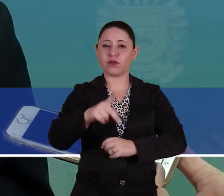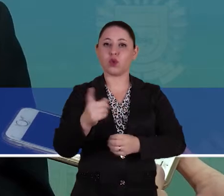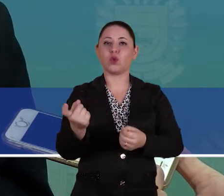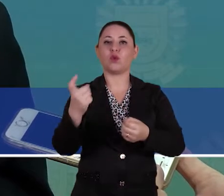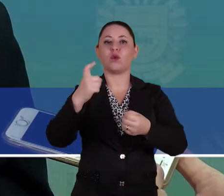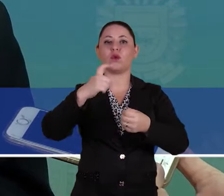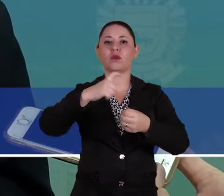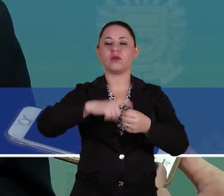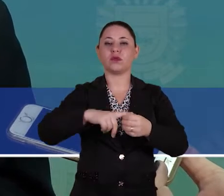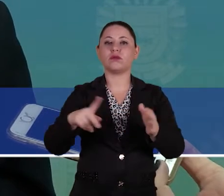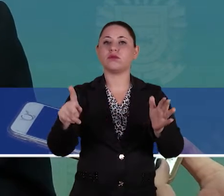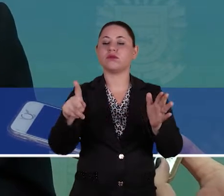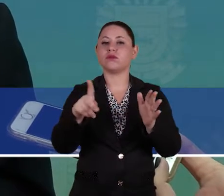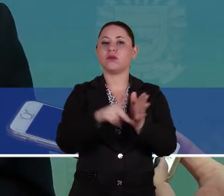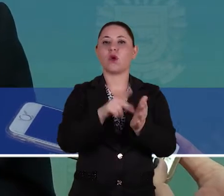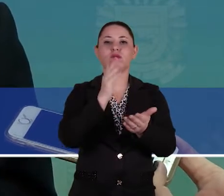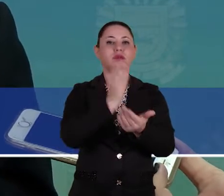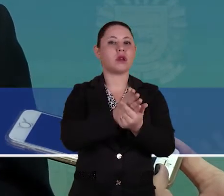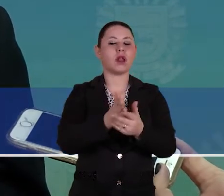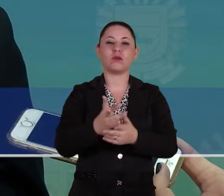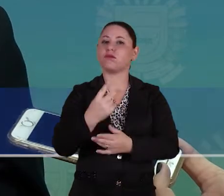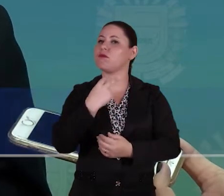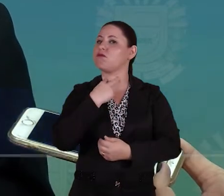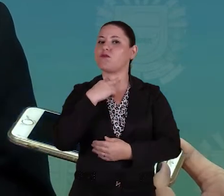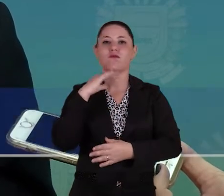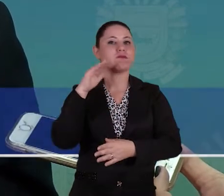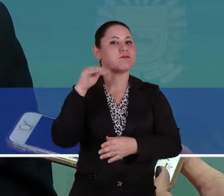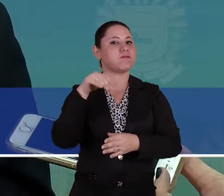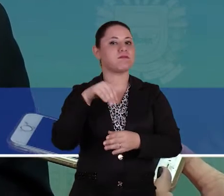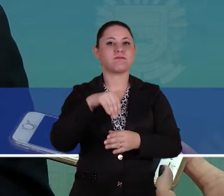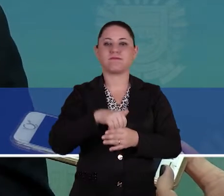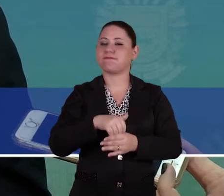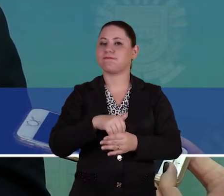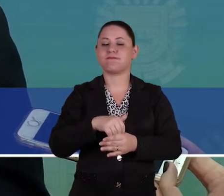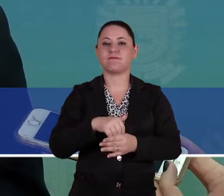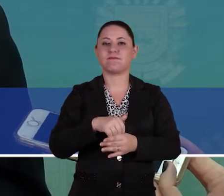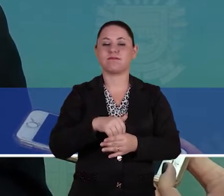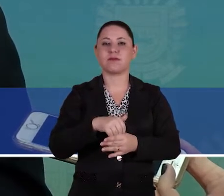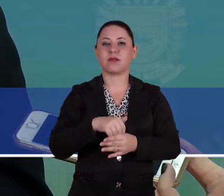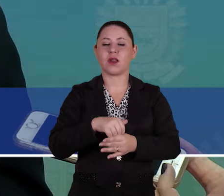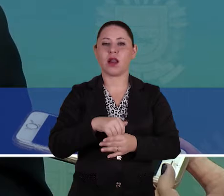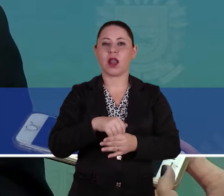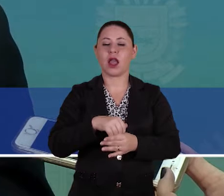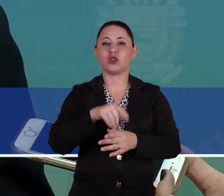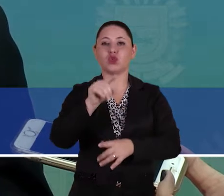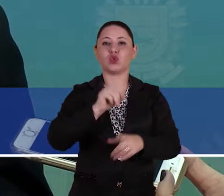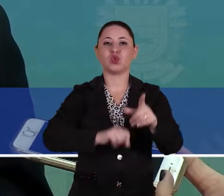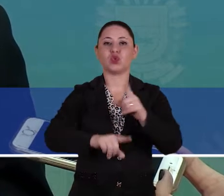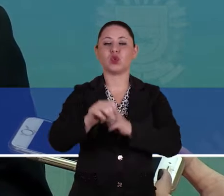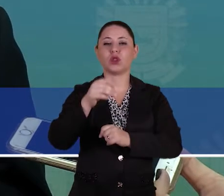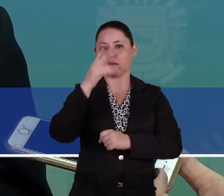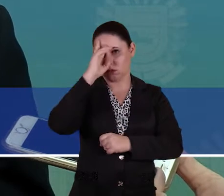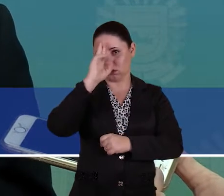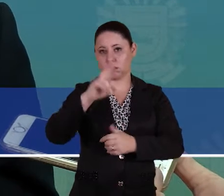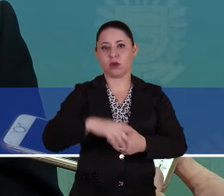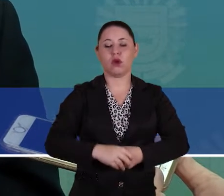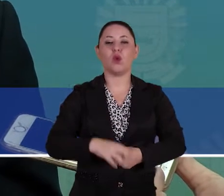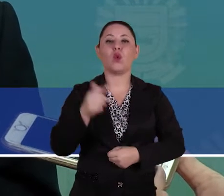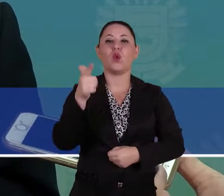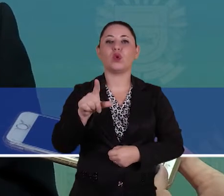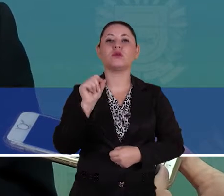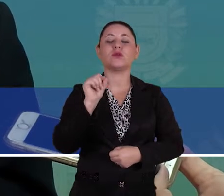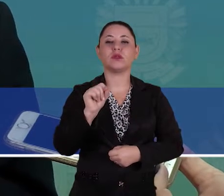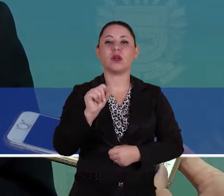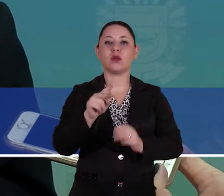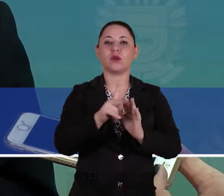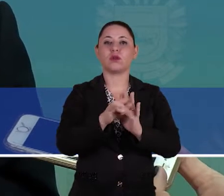os professores convocados do processo eleitoral. Eles não podem mais votar nessas eleições.